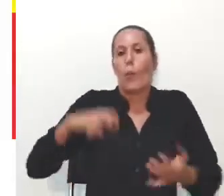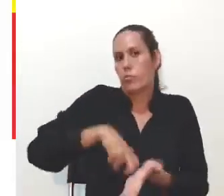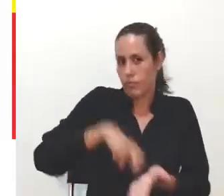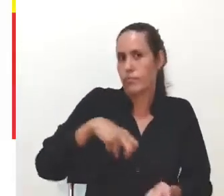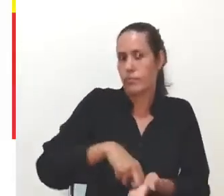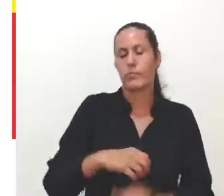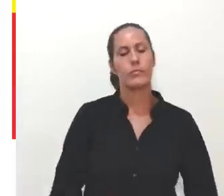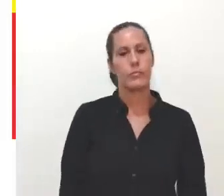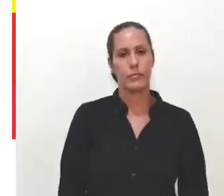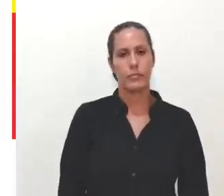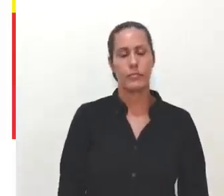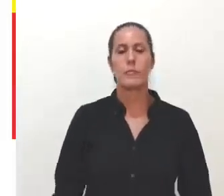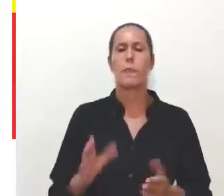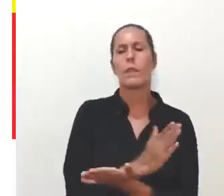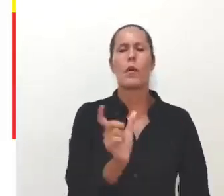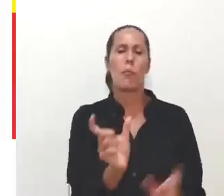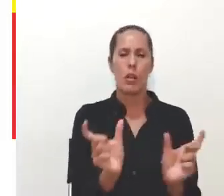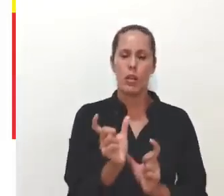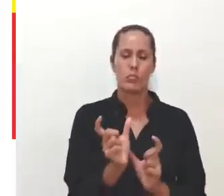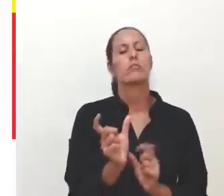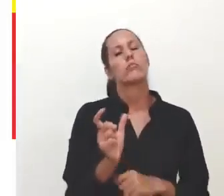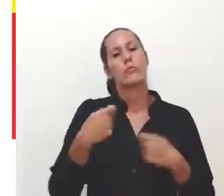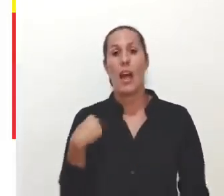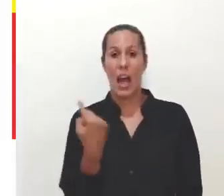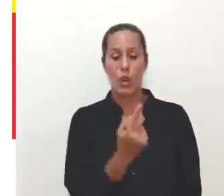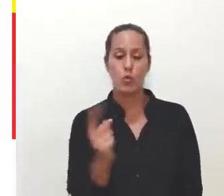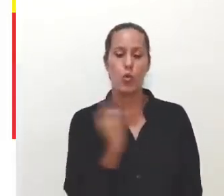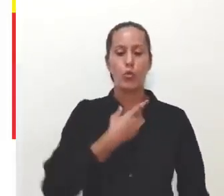que já são conhecidas e nós temos que nos